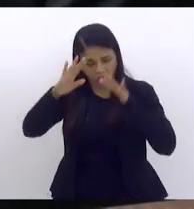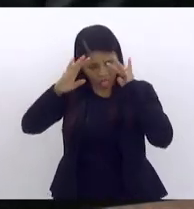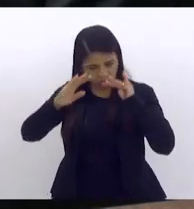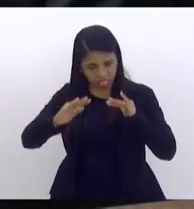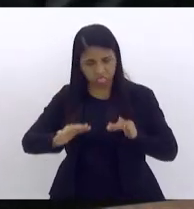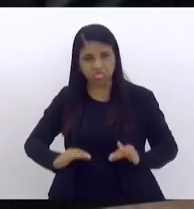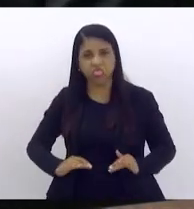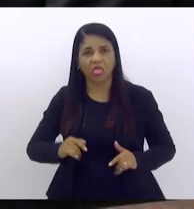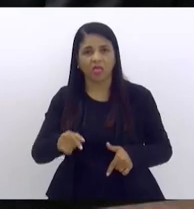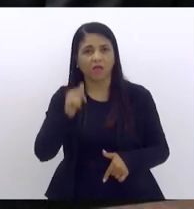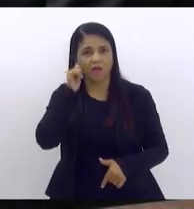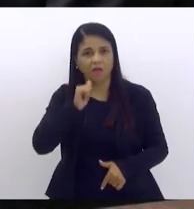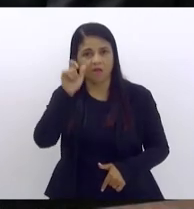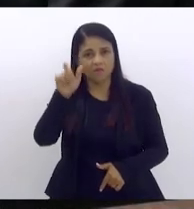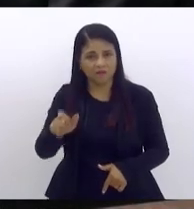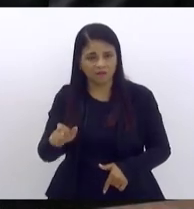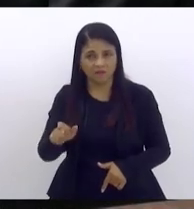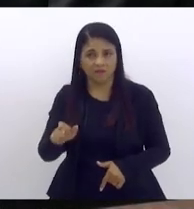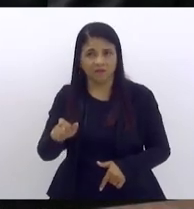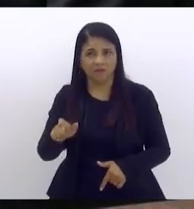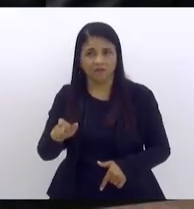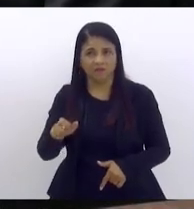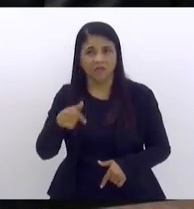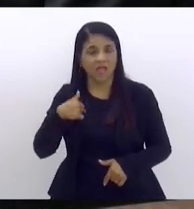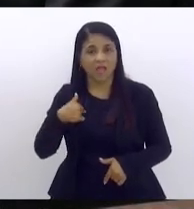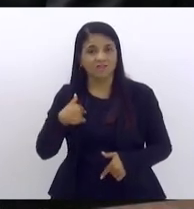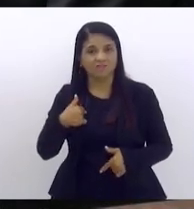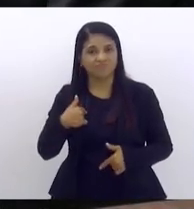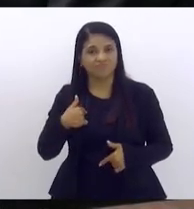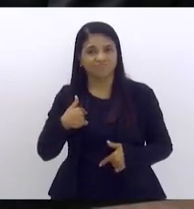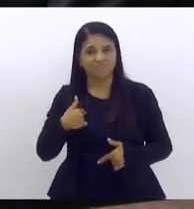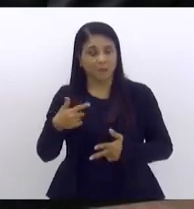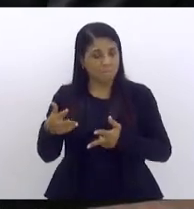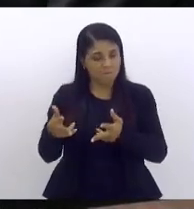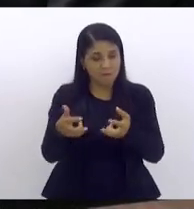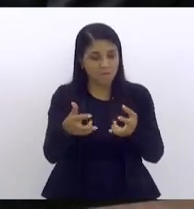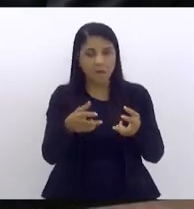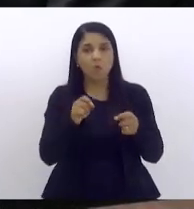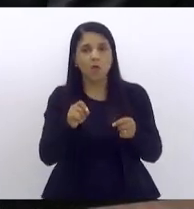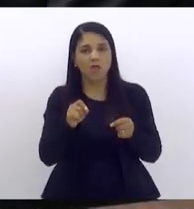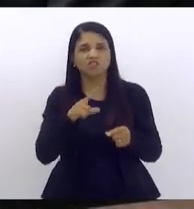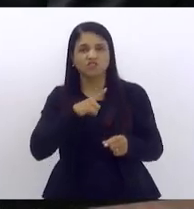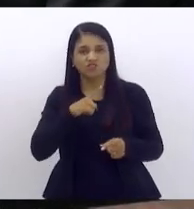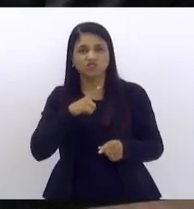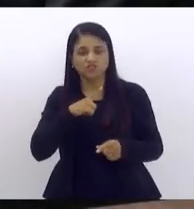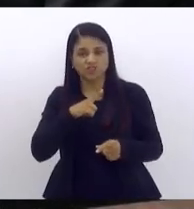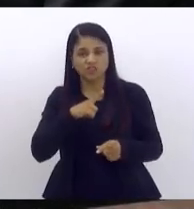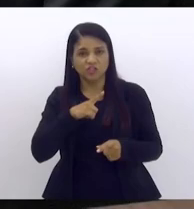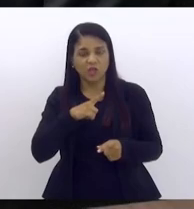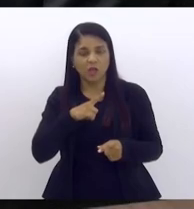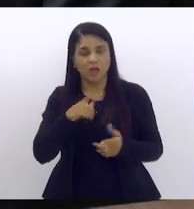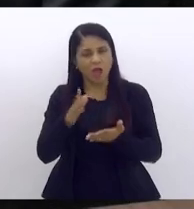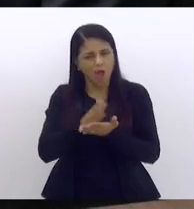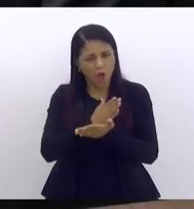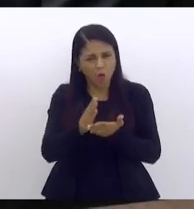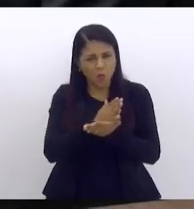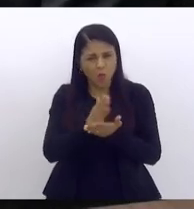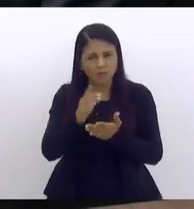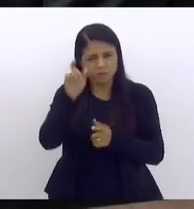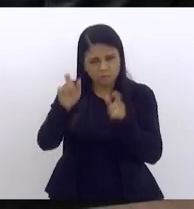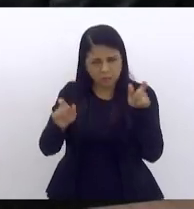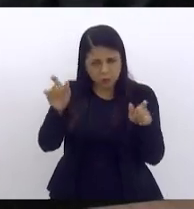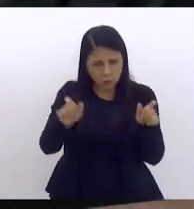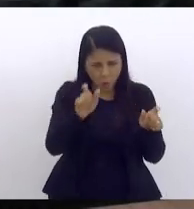coisa. Ele não estava falando para ele mesmo. Tinha algumas pessoas